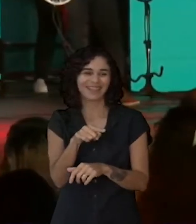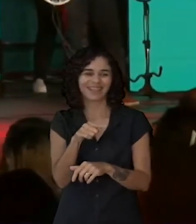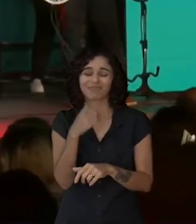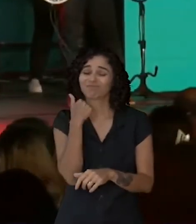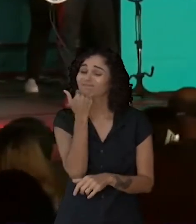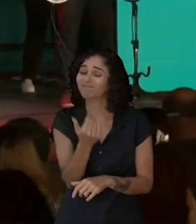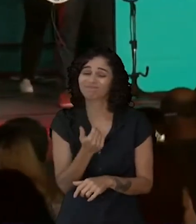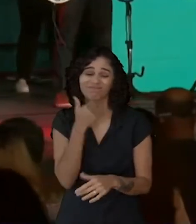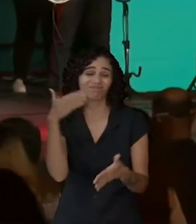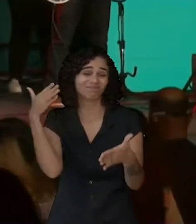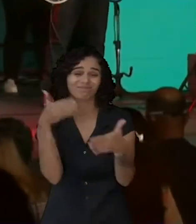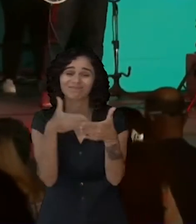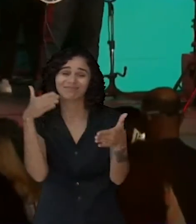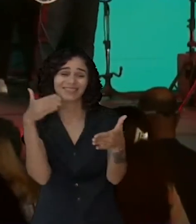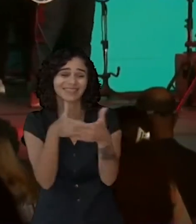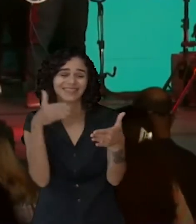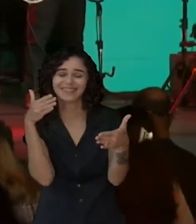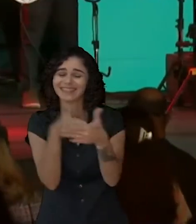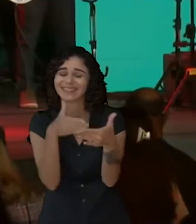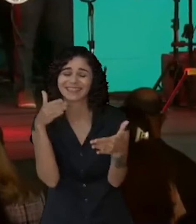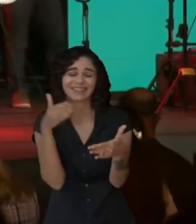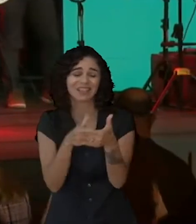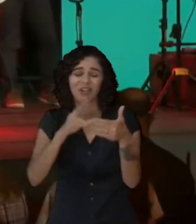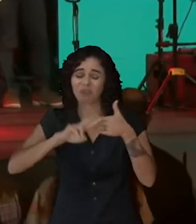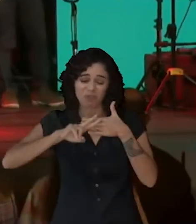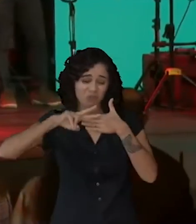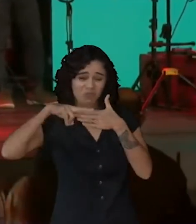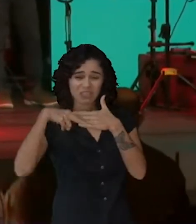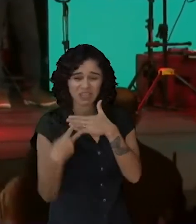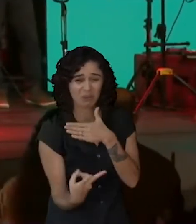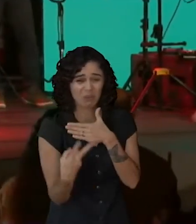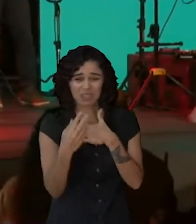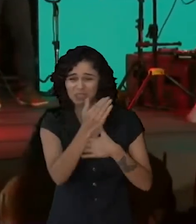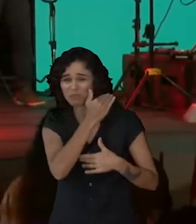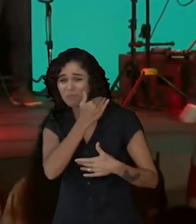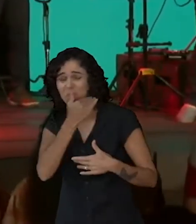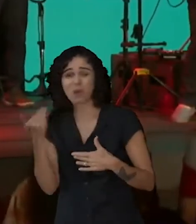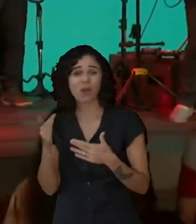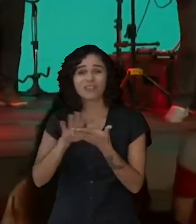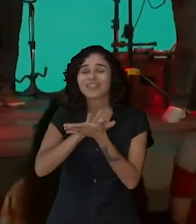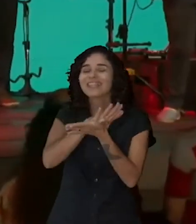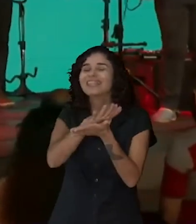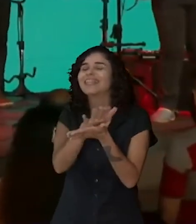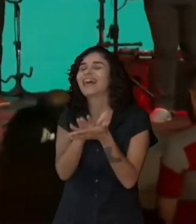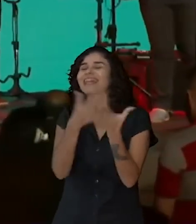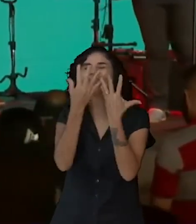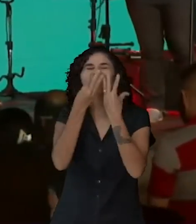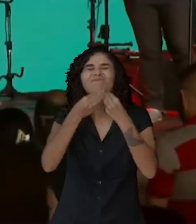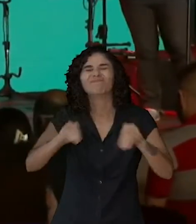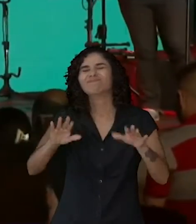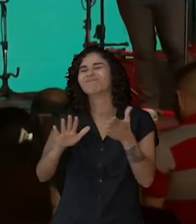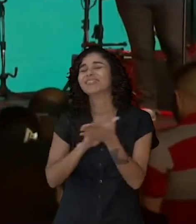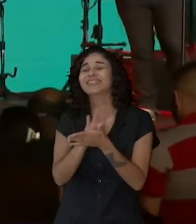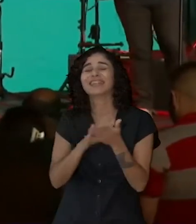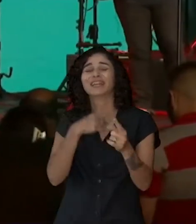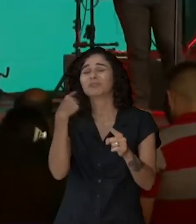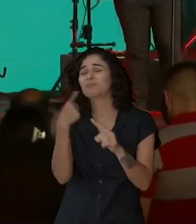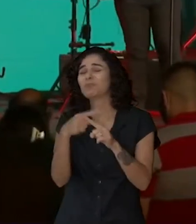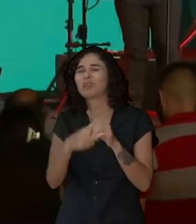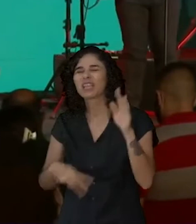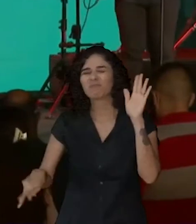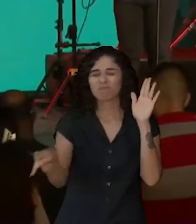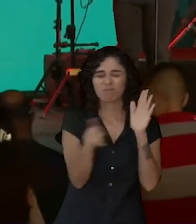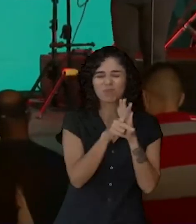efeito, nem efeito mortífero, nem efeito danoso, porque eles são teus.